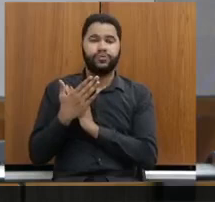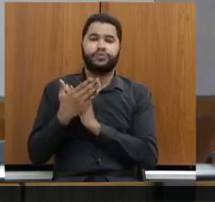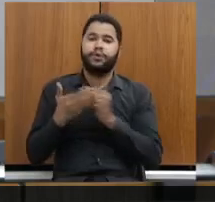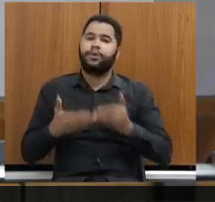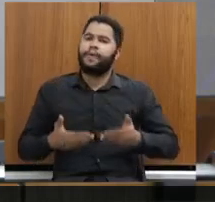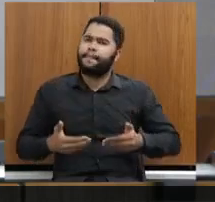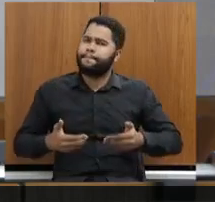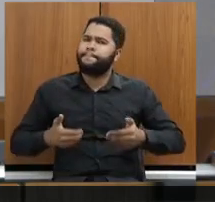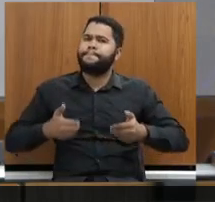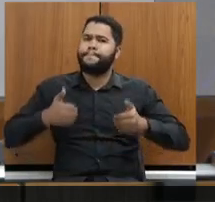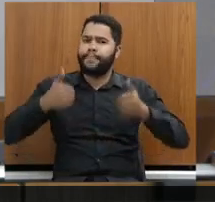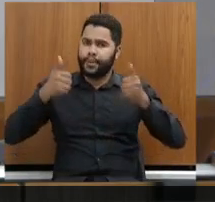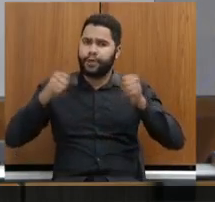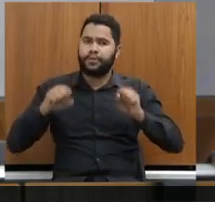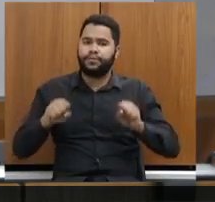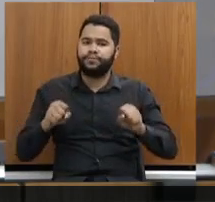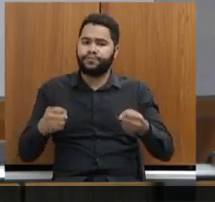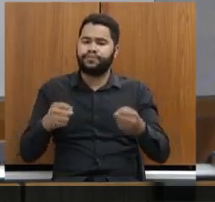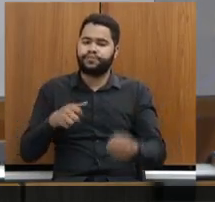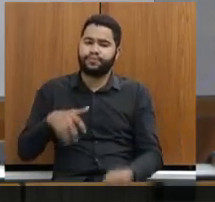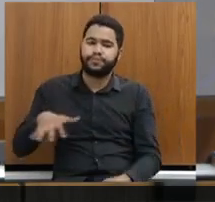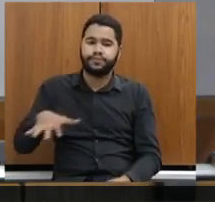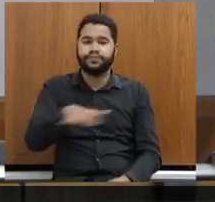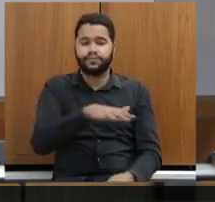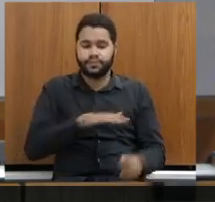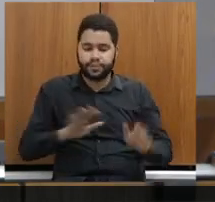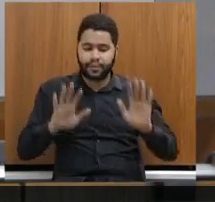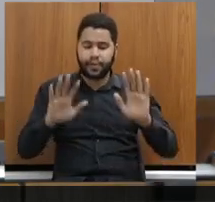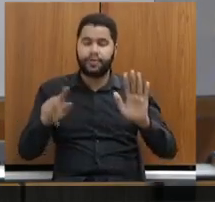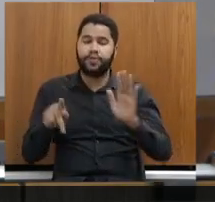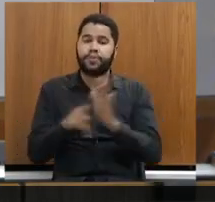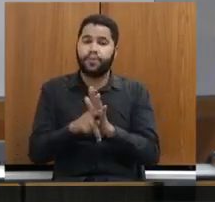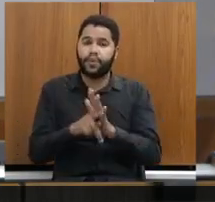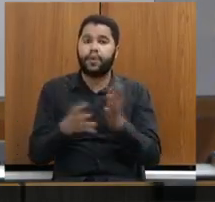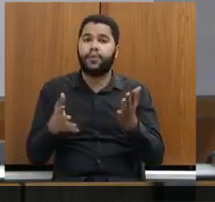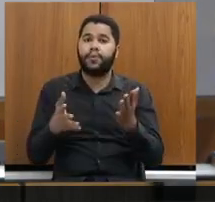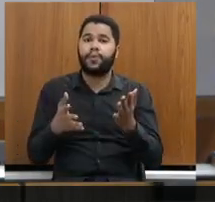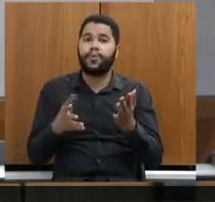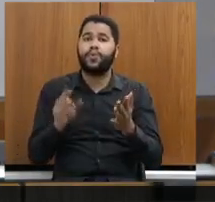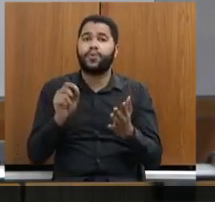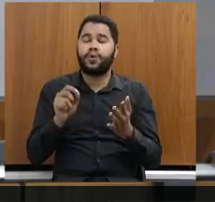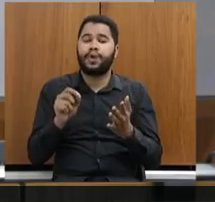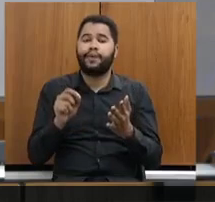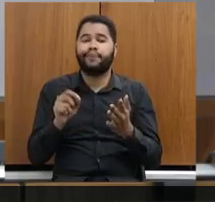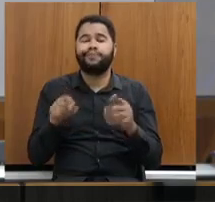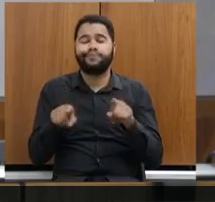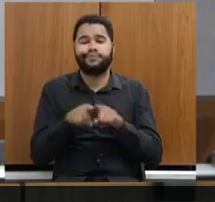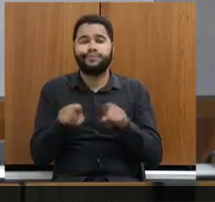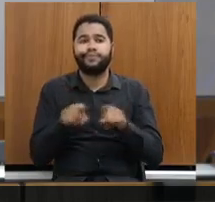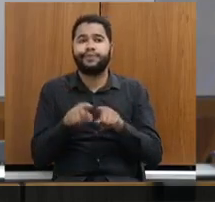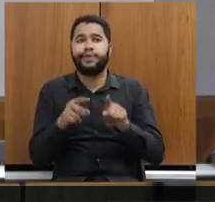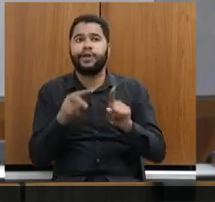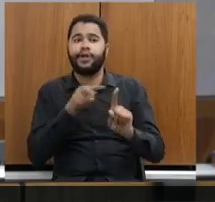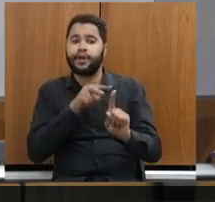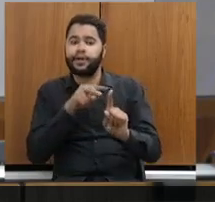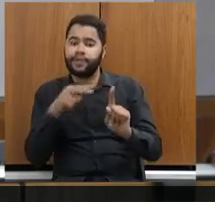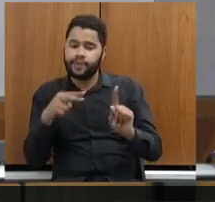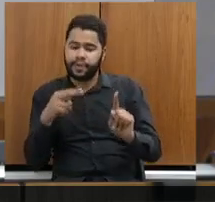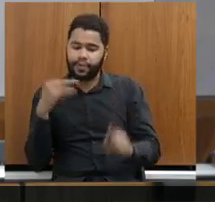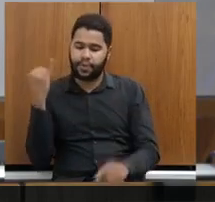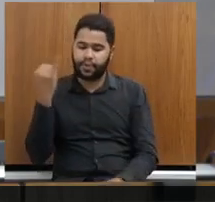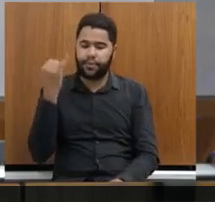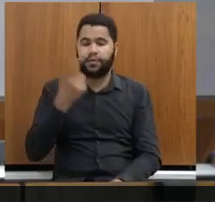melhorar muito a segurança no local Mas então o plantão digital tem e por esse lado tem essa visão e essa